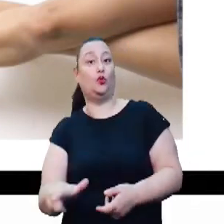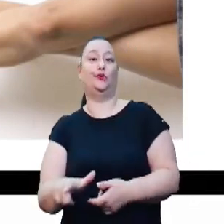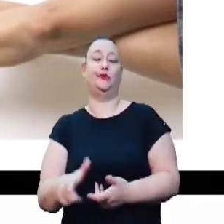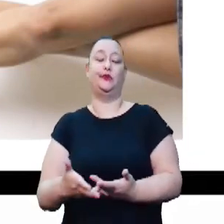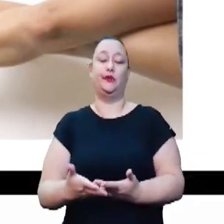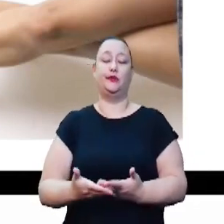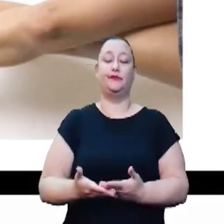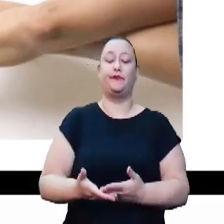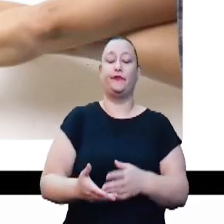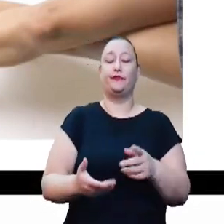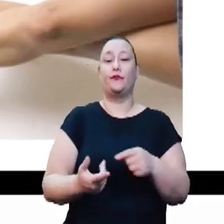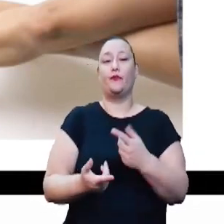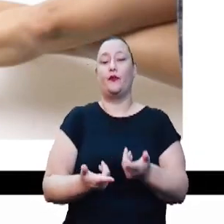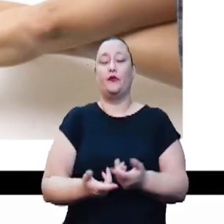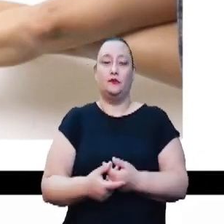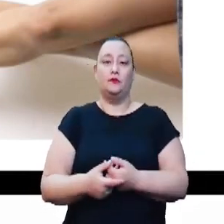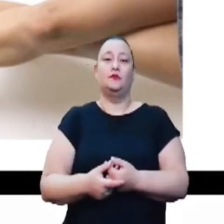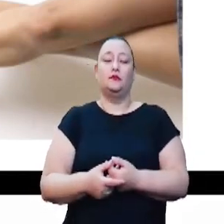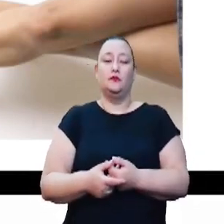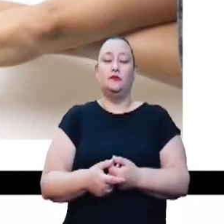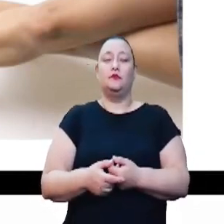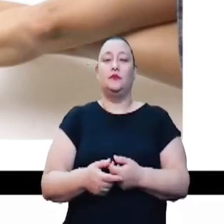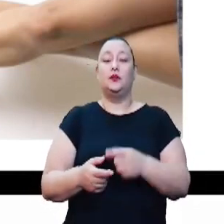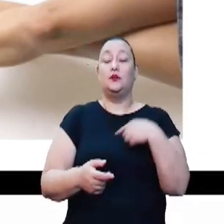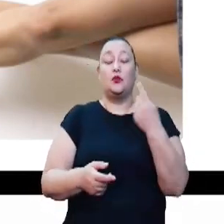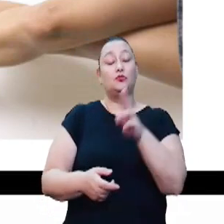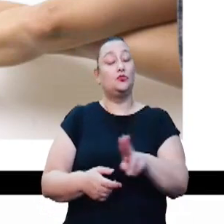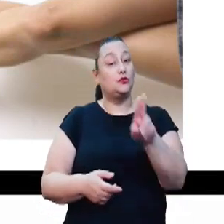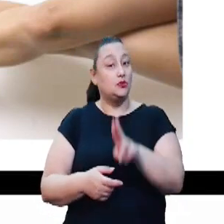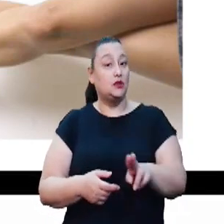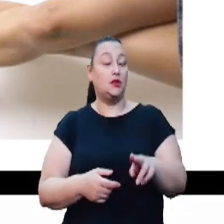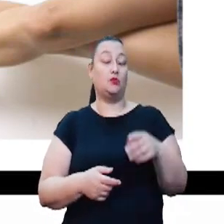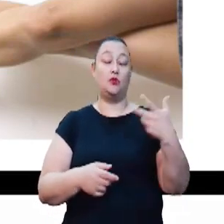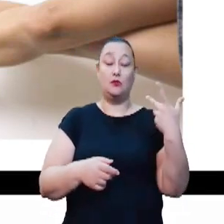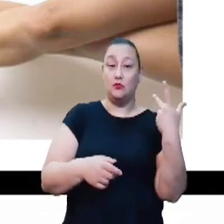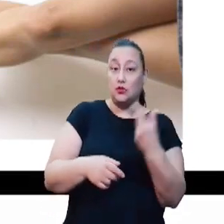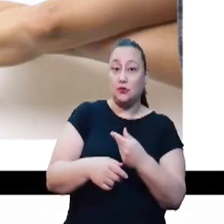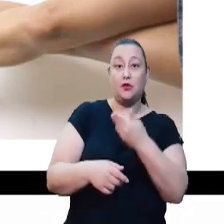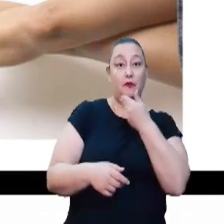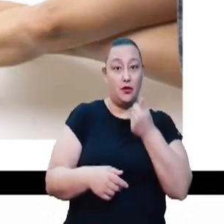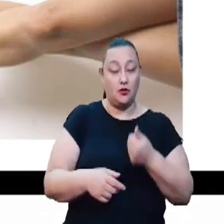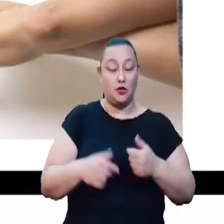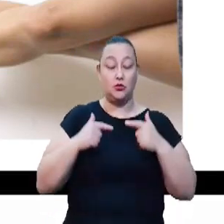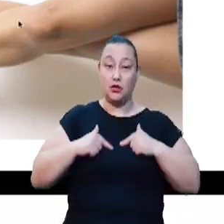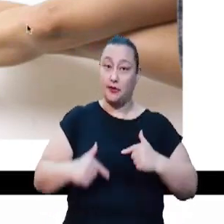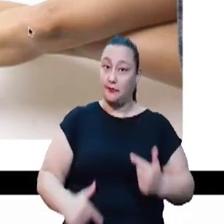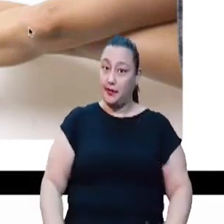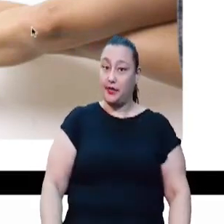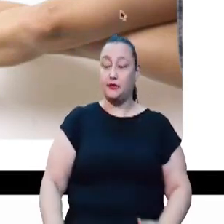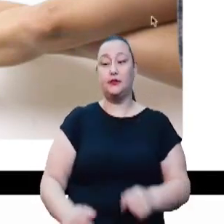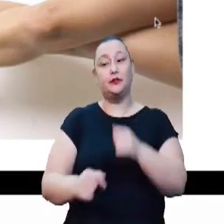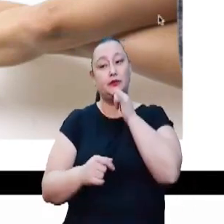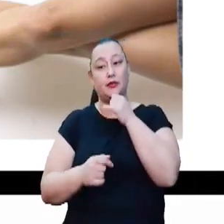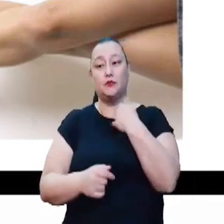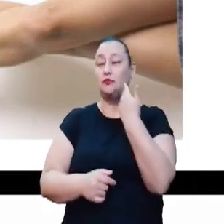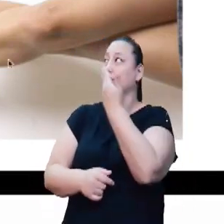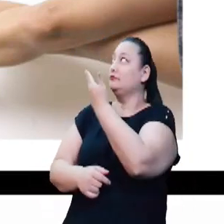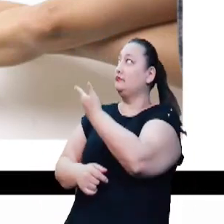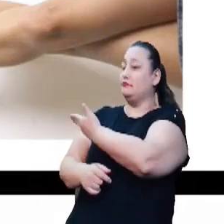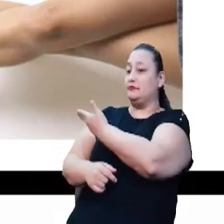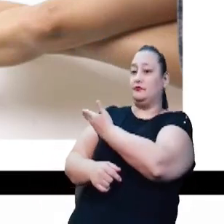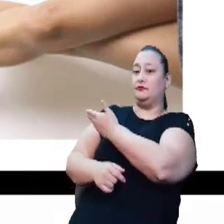Outra ocasião que a gente usa também a toxina botulínica em pacientes com espasticidade é para melhora de higiene. Então aqui eu coloquei uma pessoa, né,